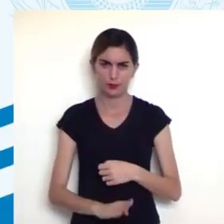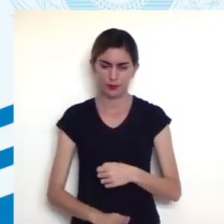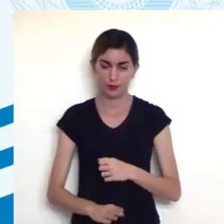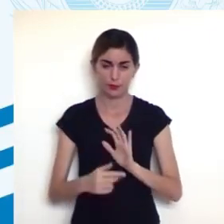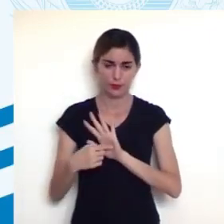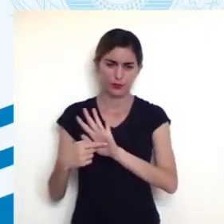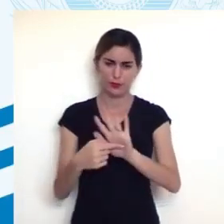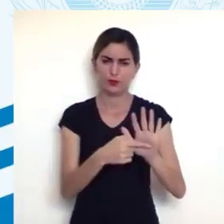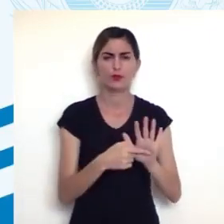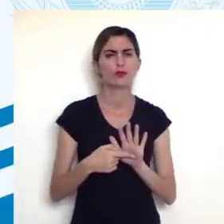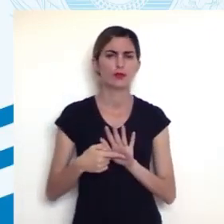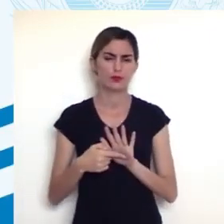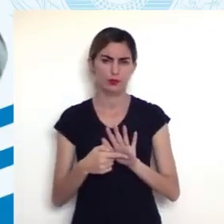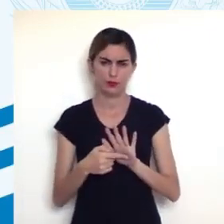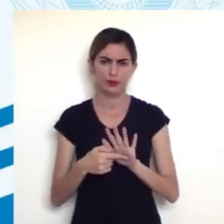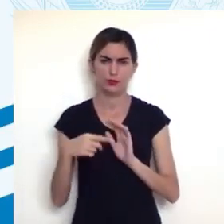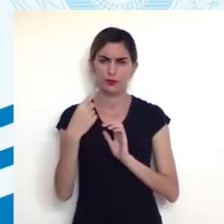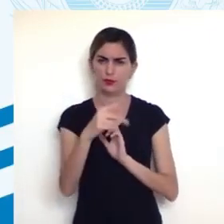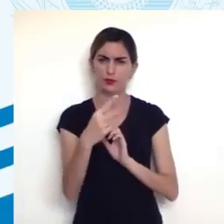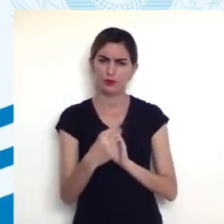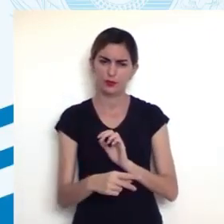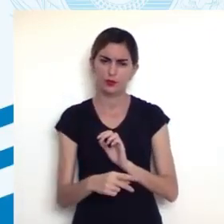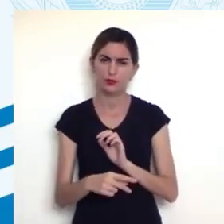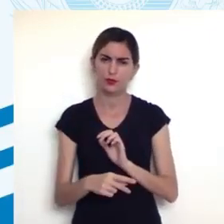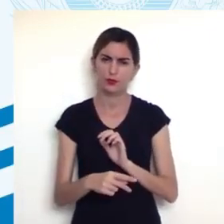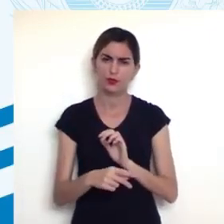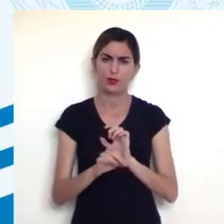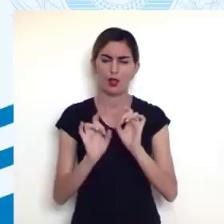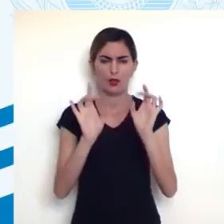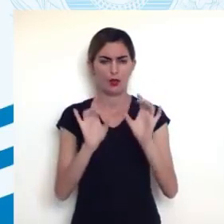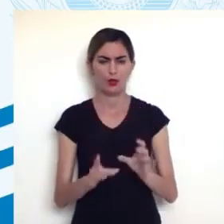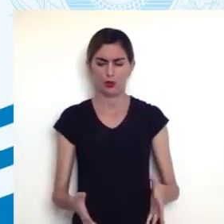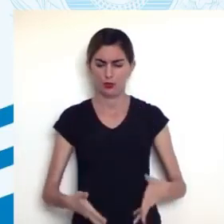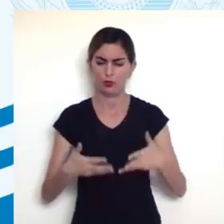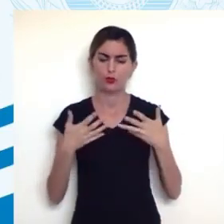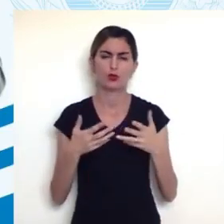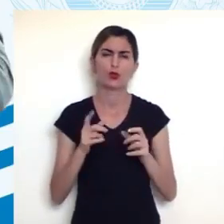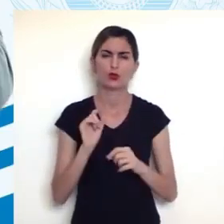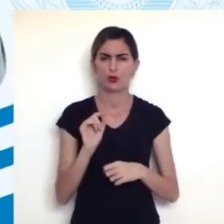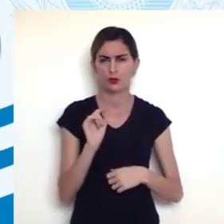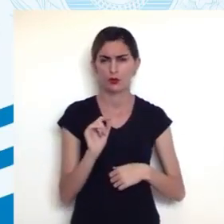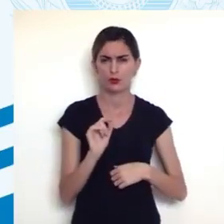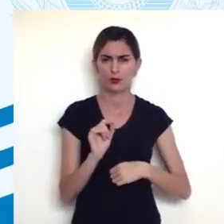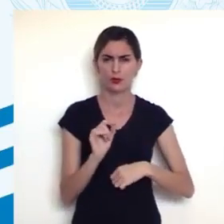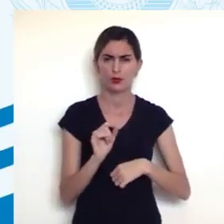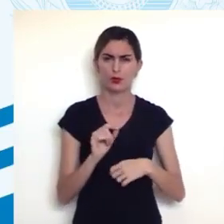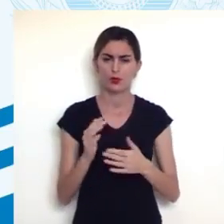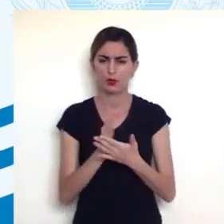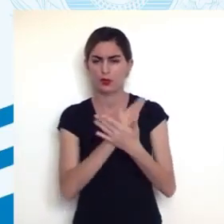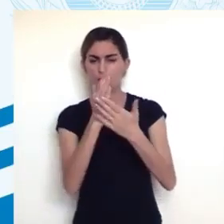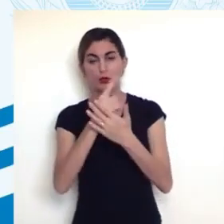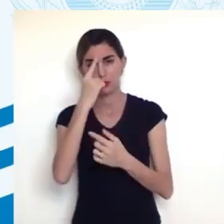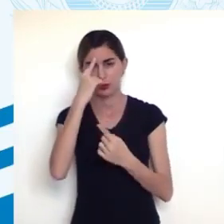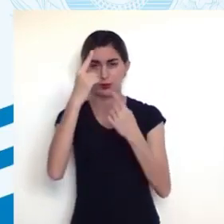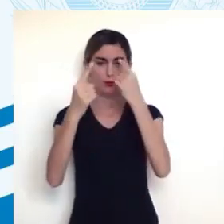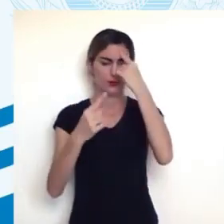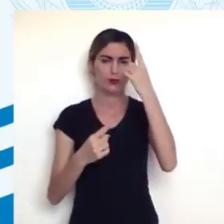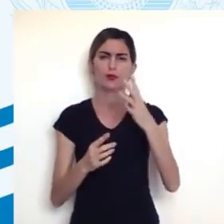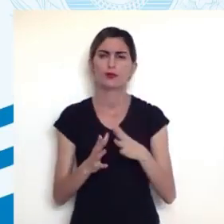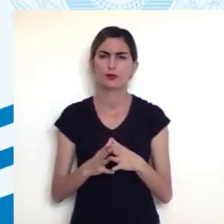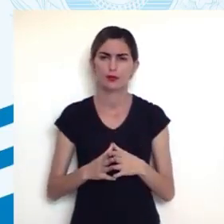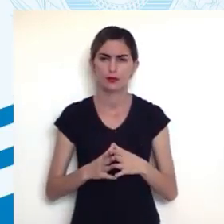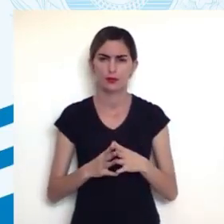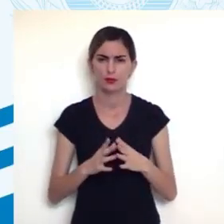brasileira, trouxeram com eles, cabe destacar, e algumas